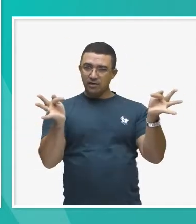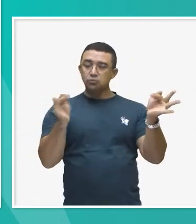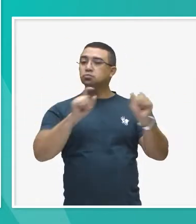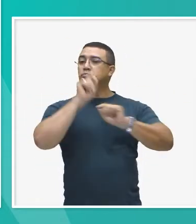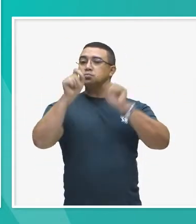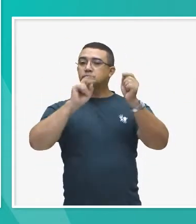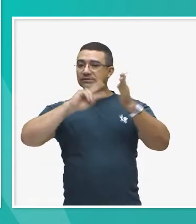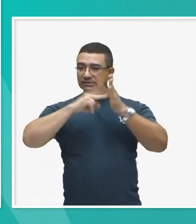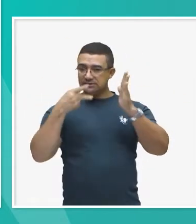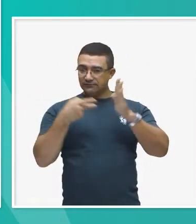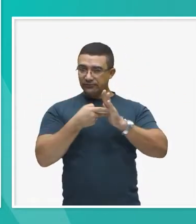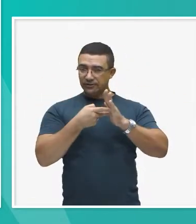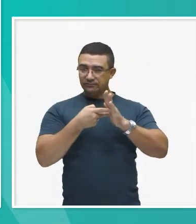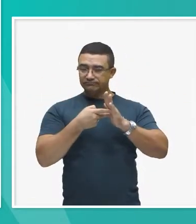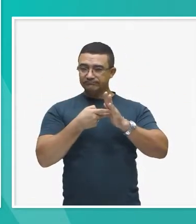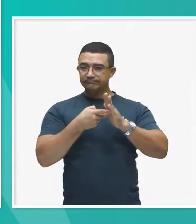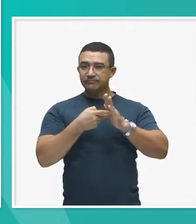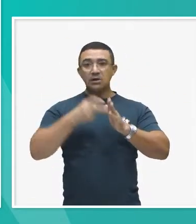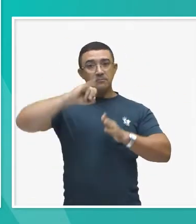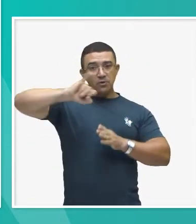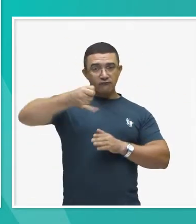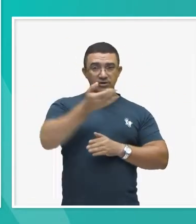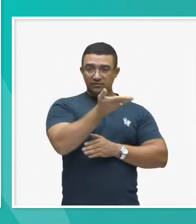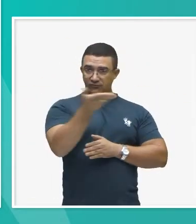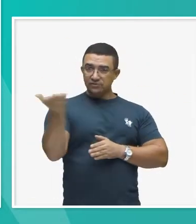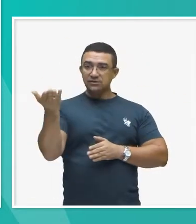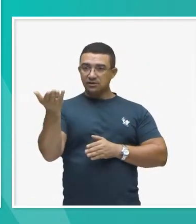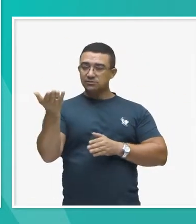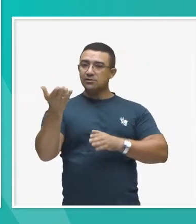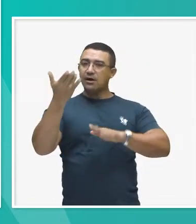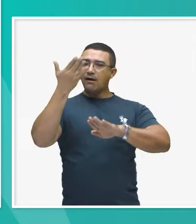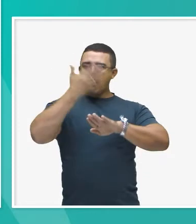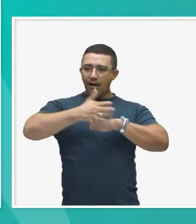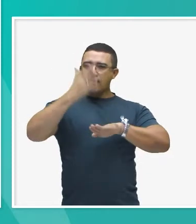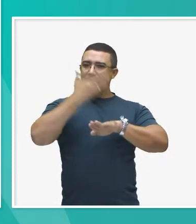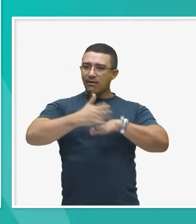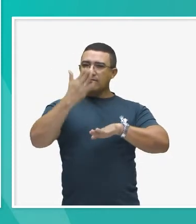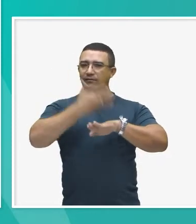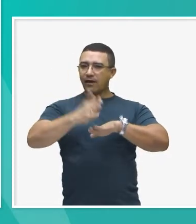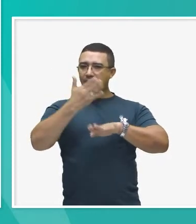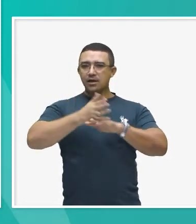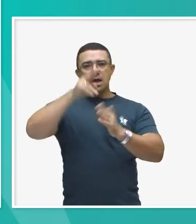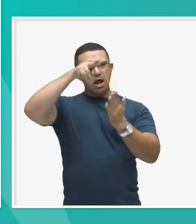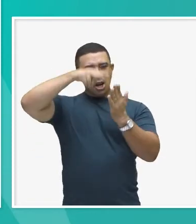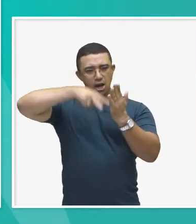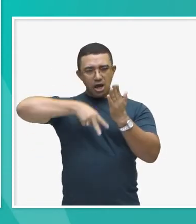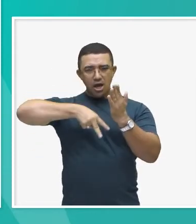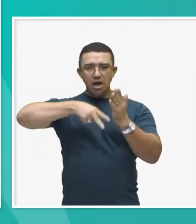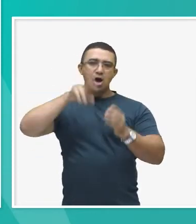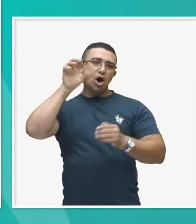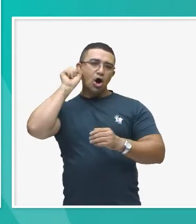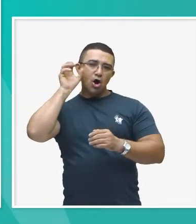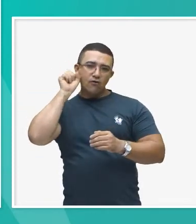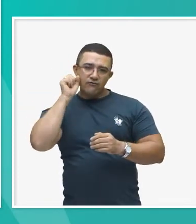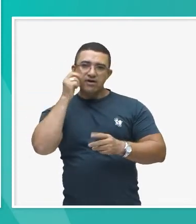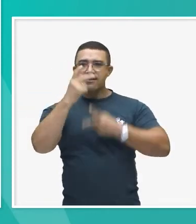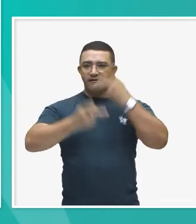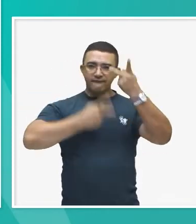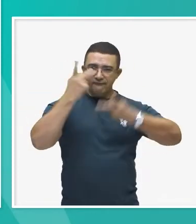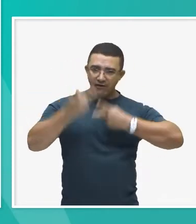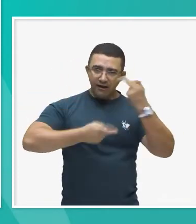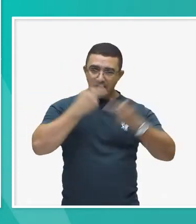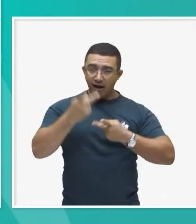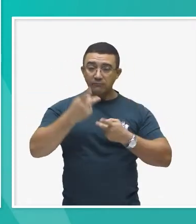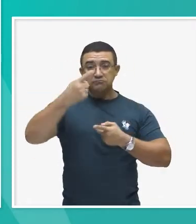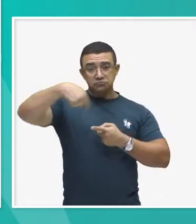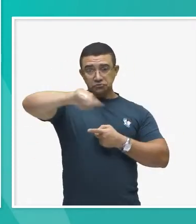significam. Aproveitem, treinem o listening e o speaking, né? Que é o ouvir e o falar, e peguem o